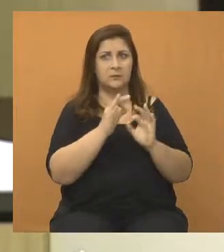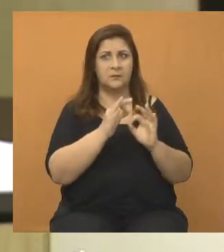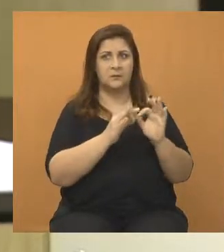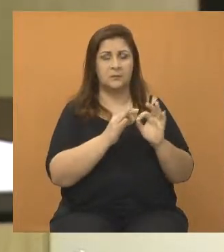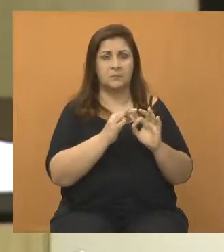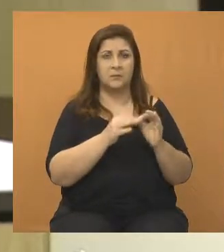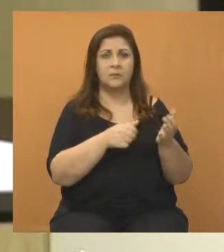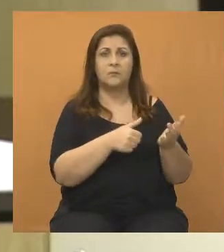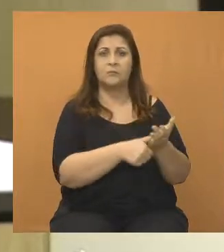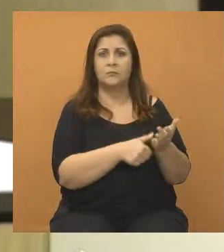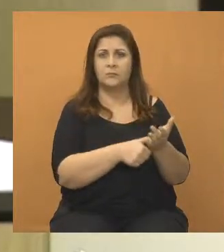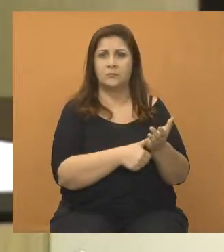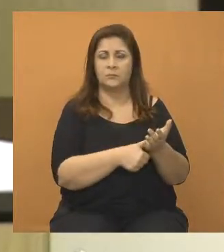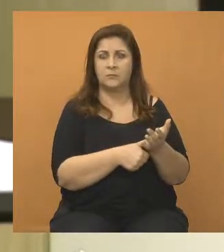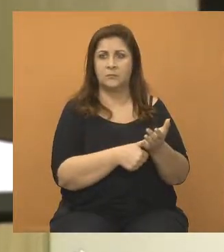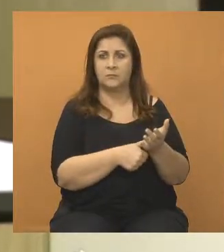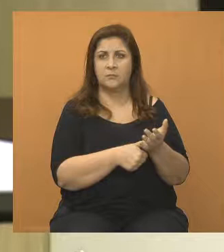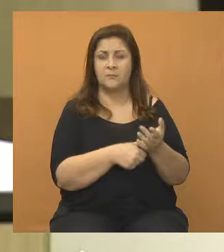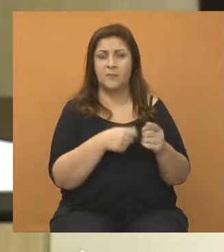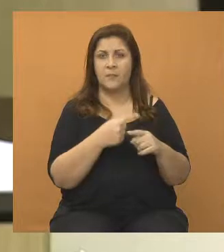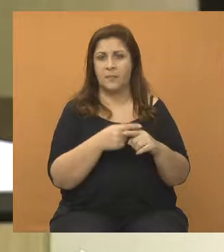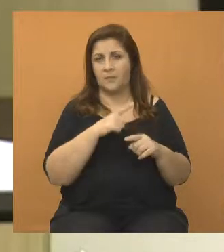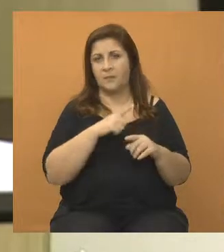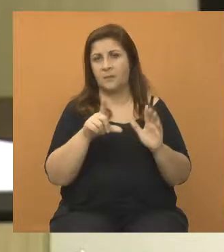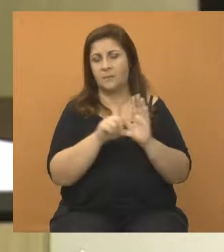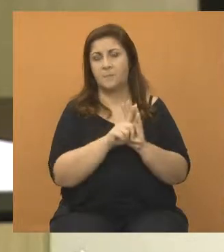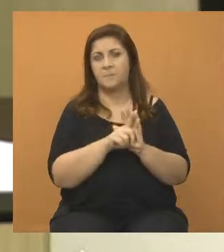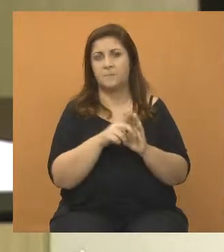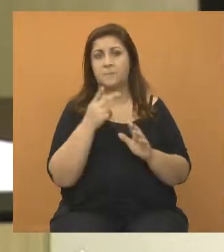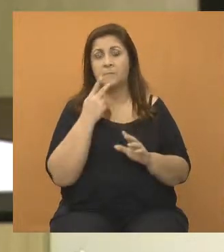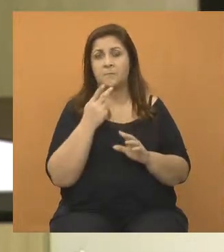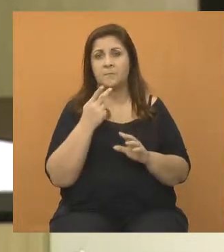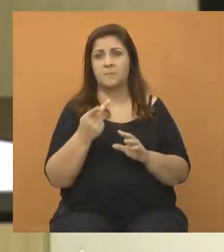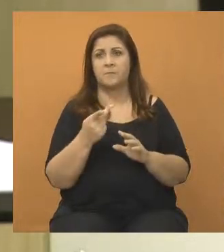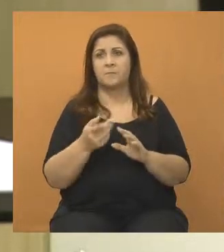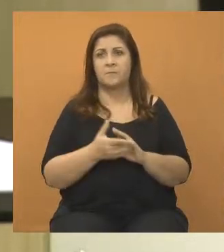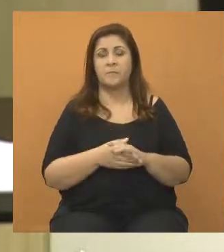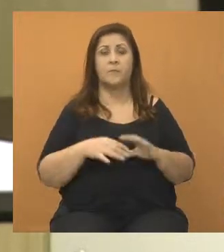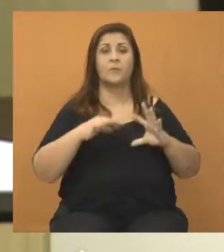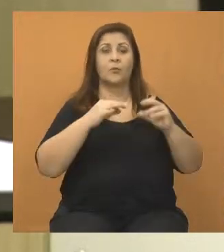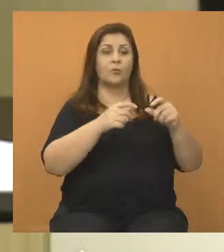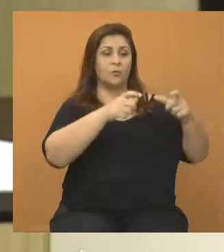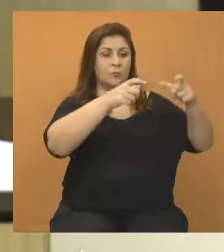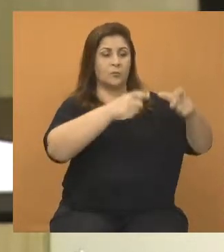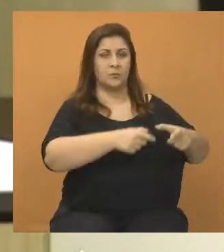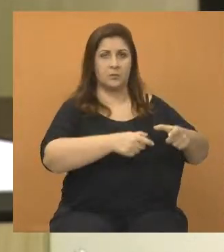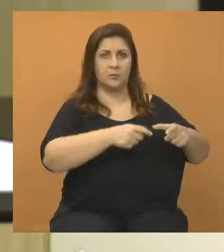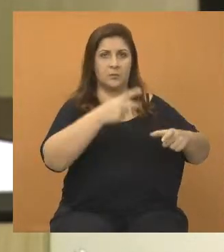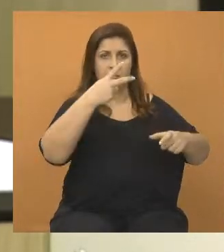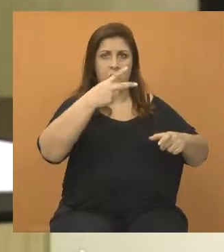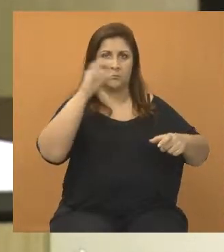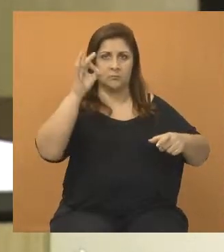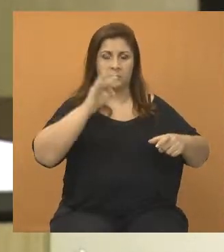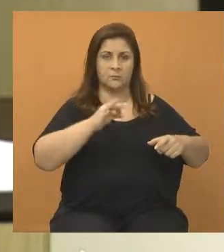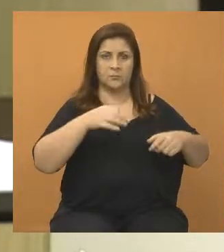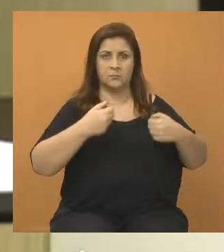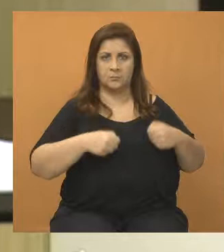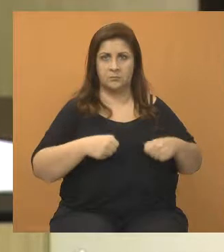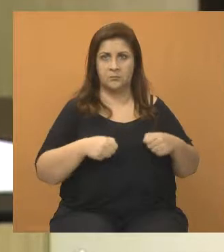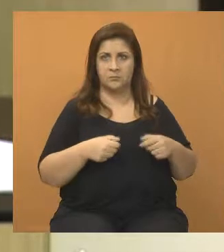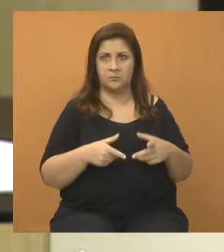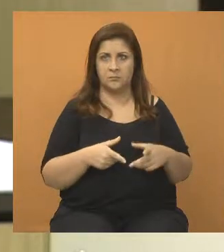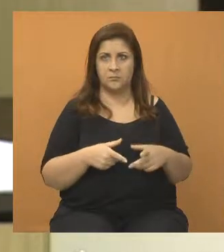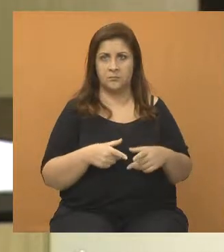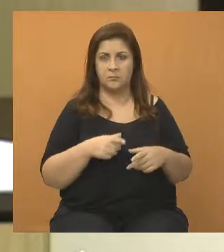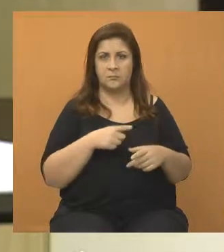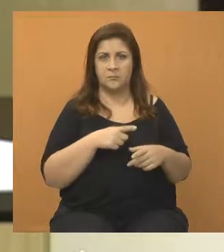imóveis. Nós sabemos que tem uma lei que ela fala que todo loteamento, 2% tem que ser destinado à